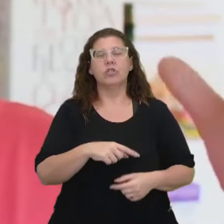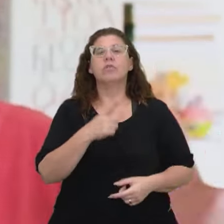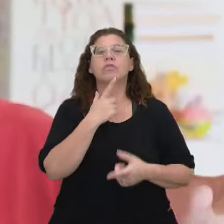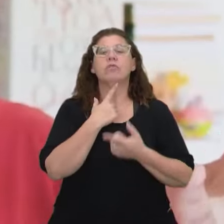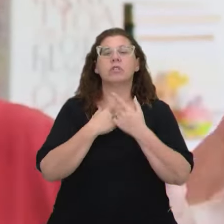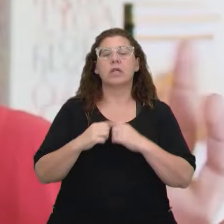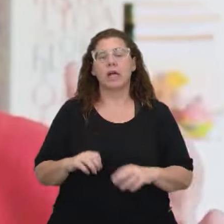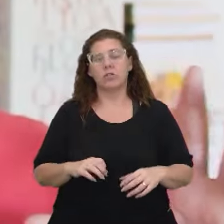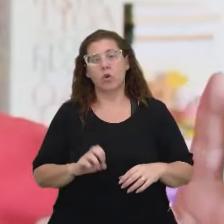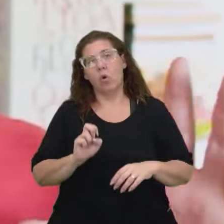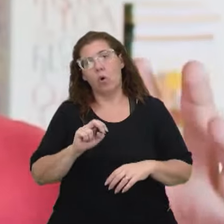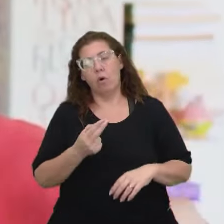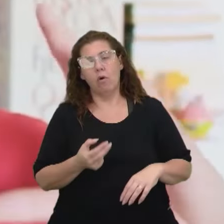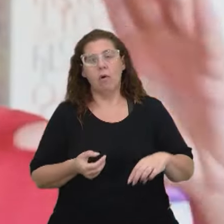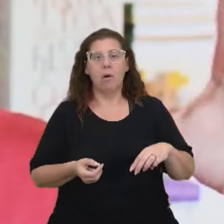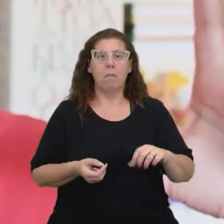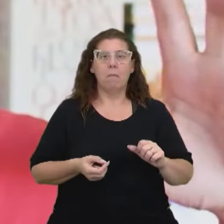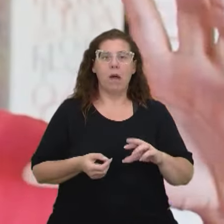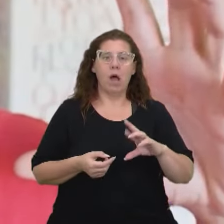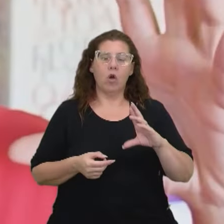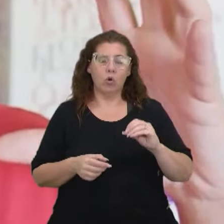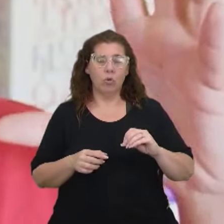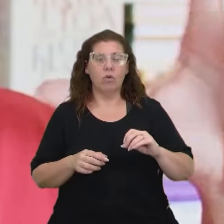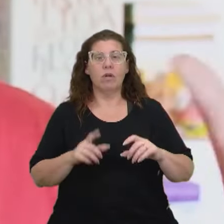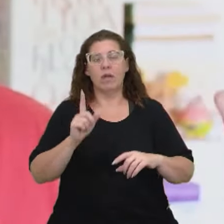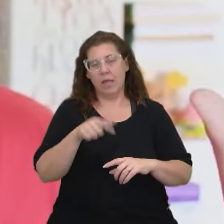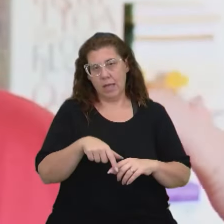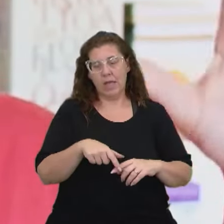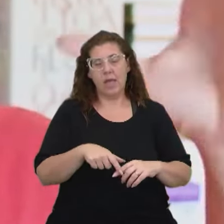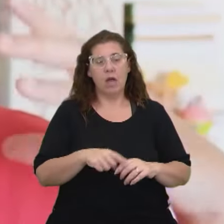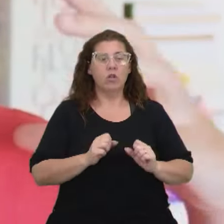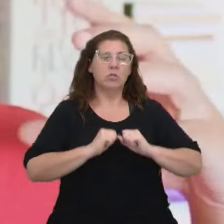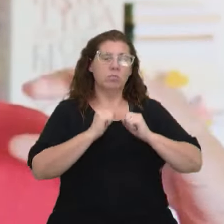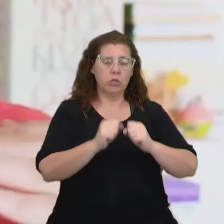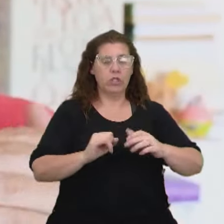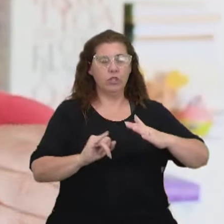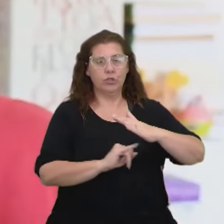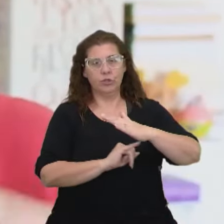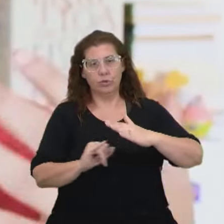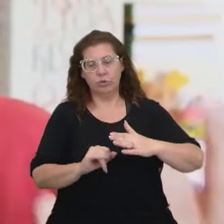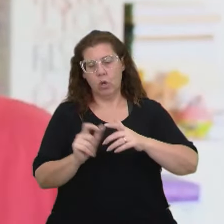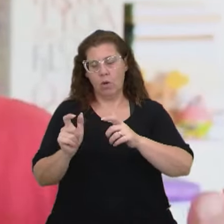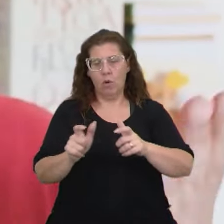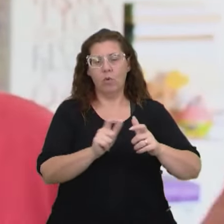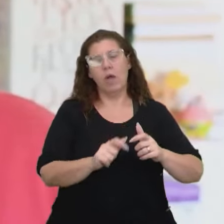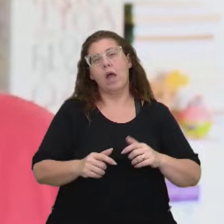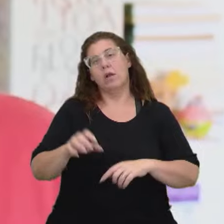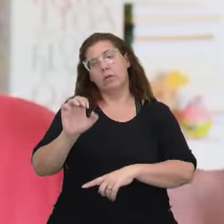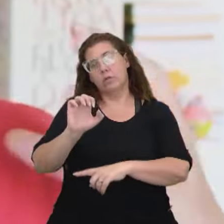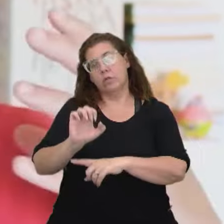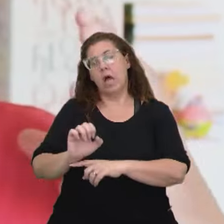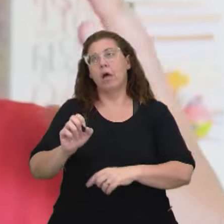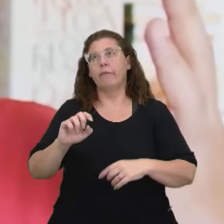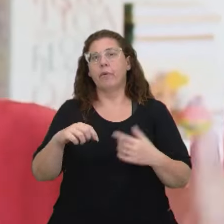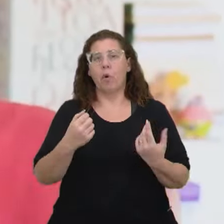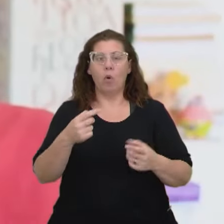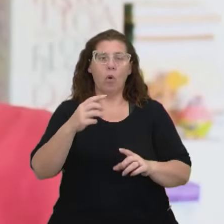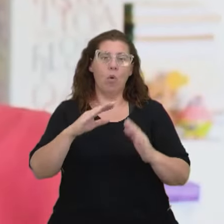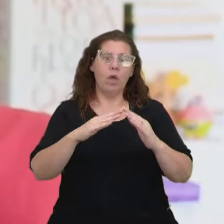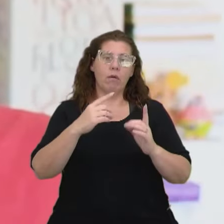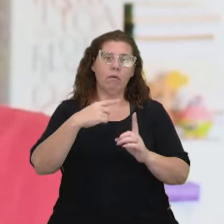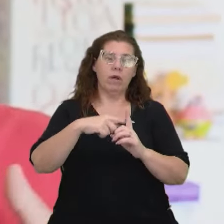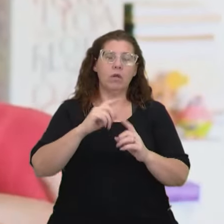de macropoderes, que seriam esses poderes das instituições, dos órgãos ou até mesmo do Estado, da igreja ou de